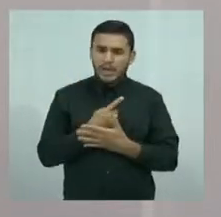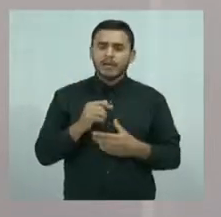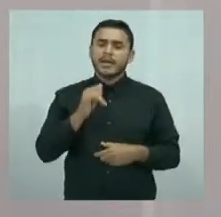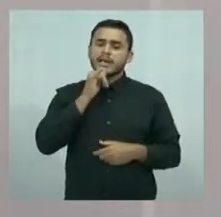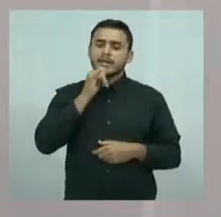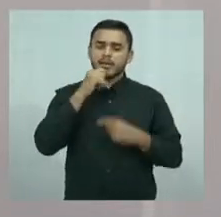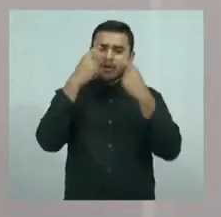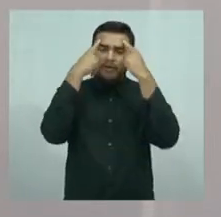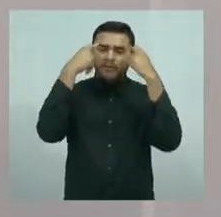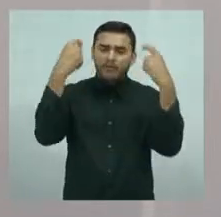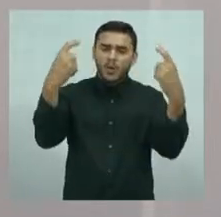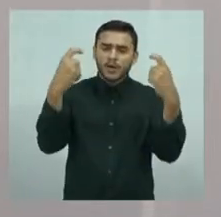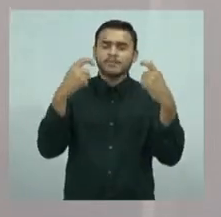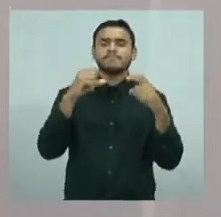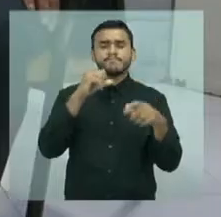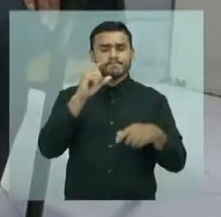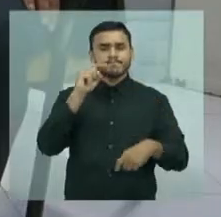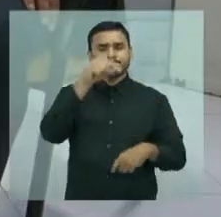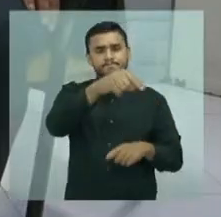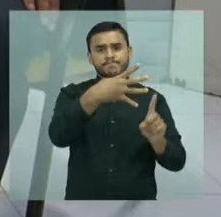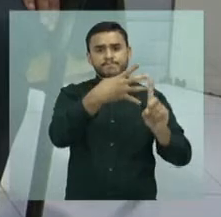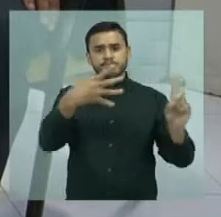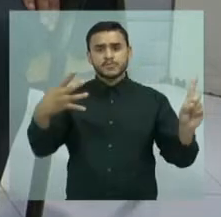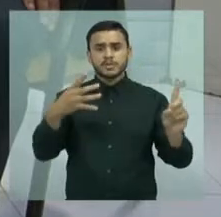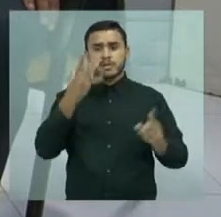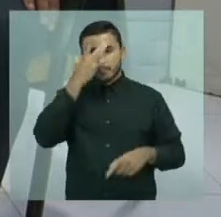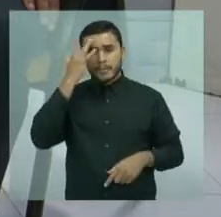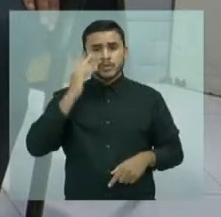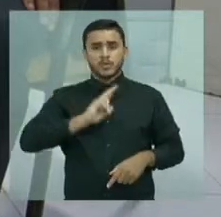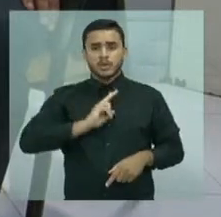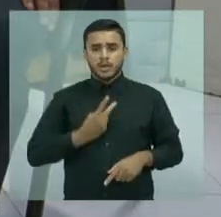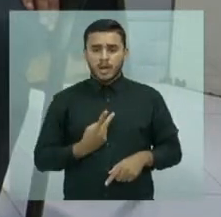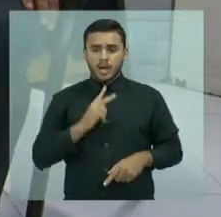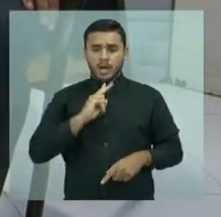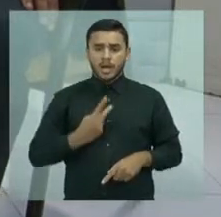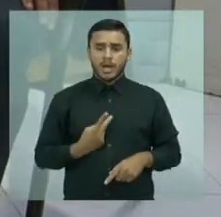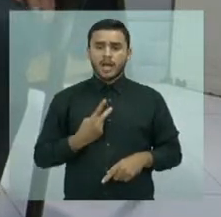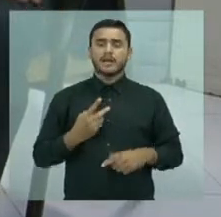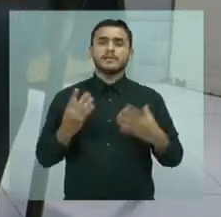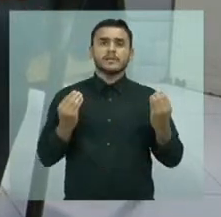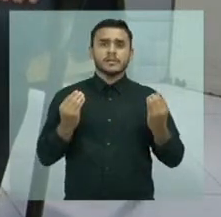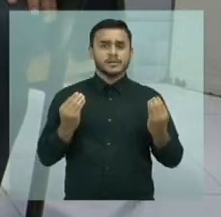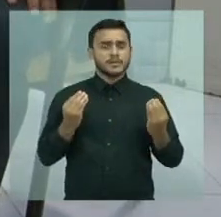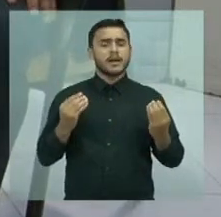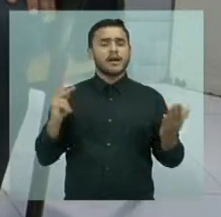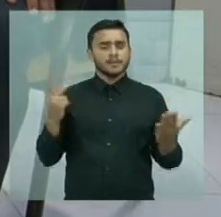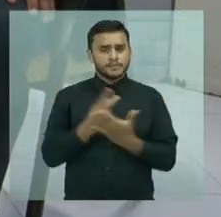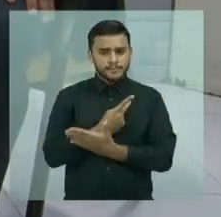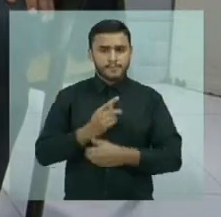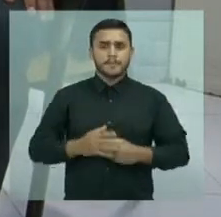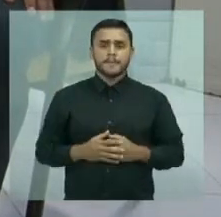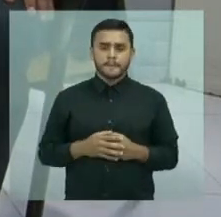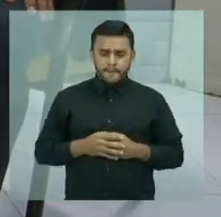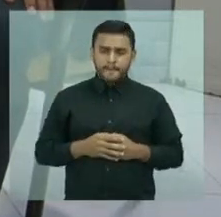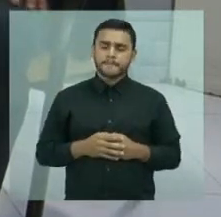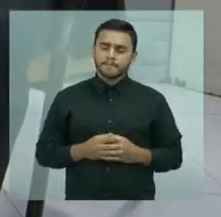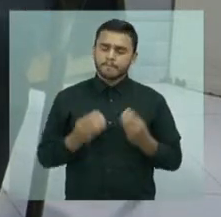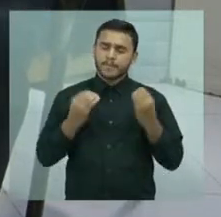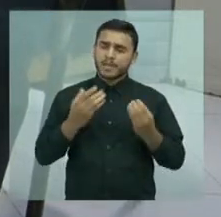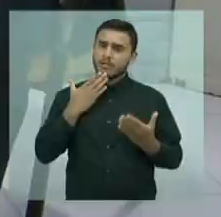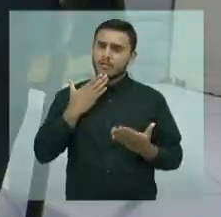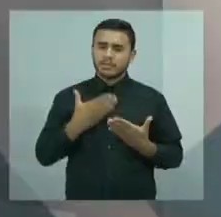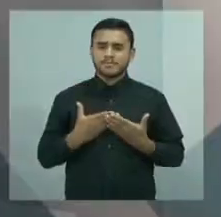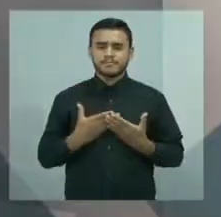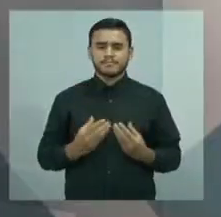exemplo, das mortes que têm ocorrido de travestis aqui na nossa cidade. Tem casos